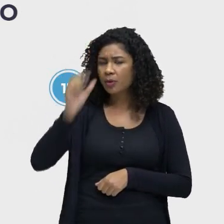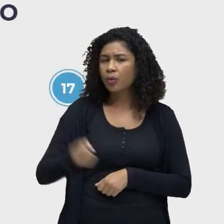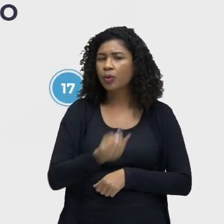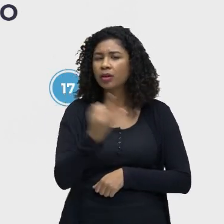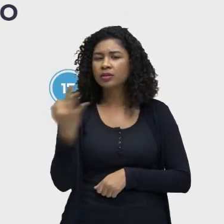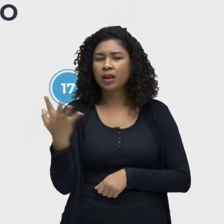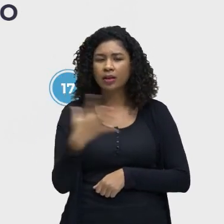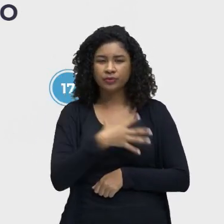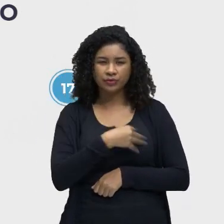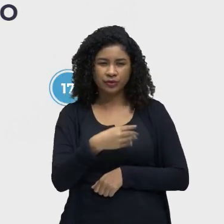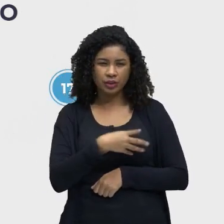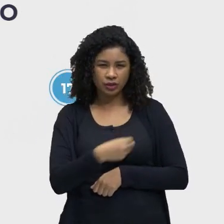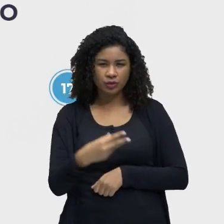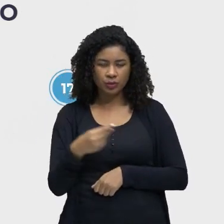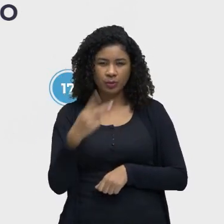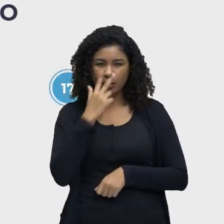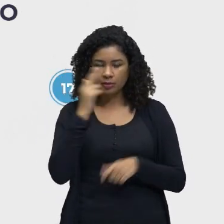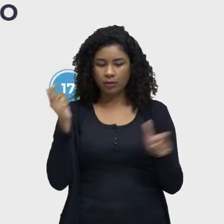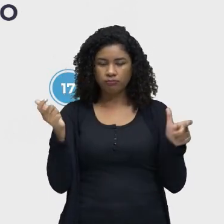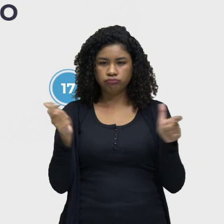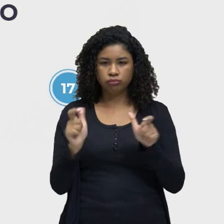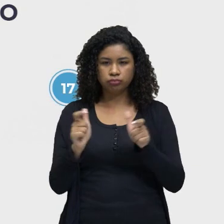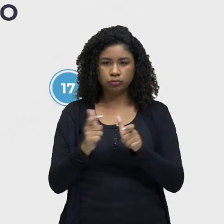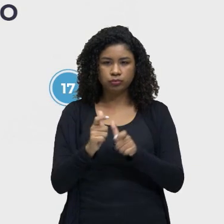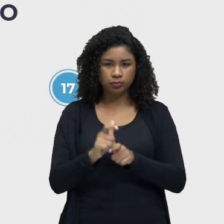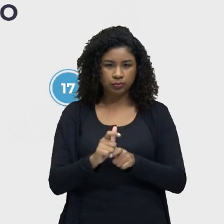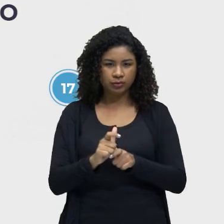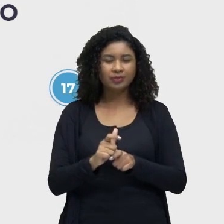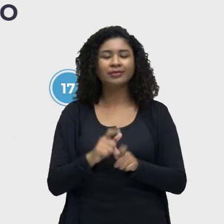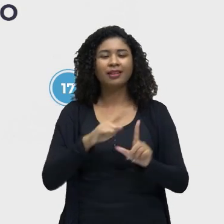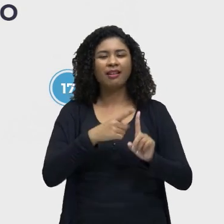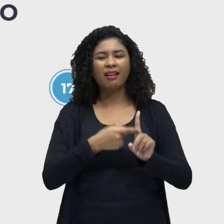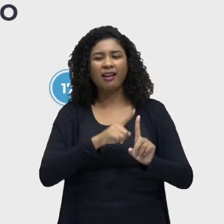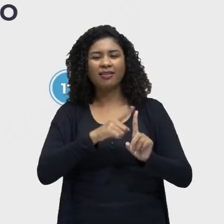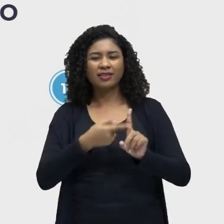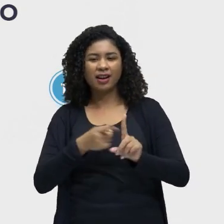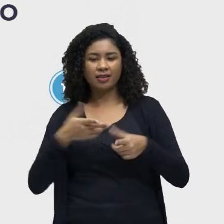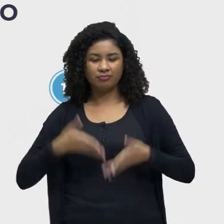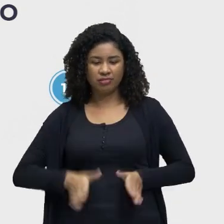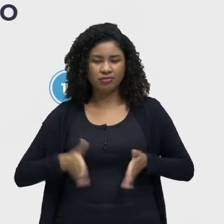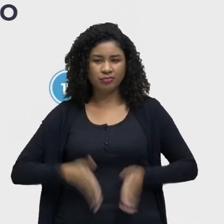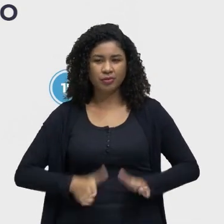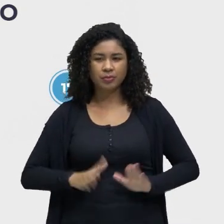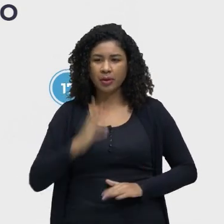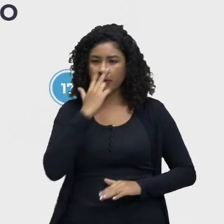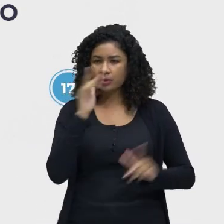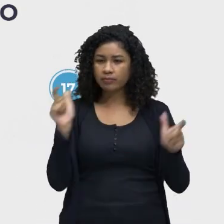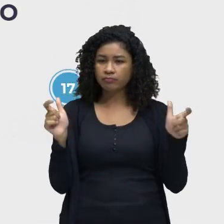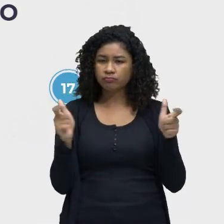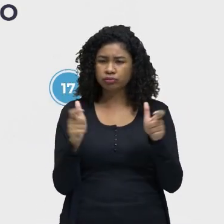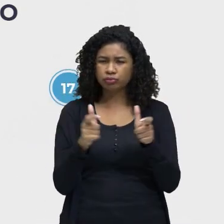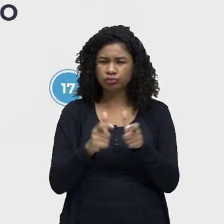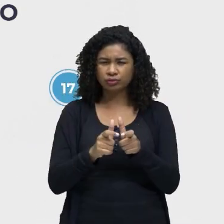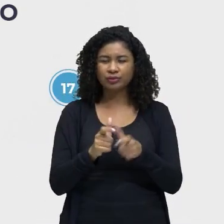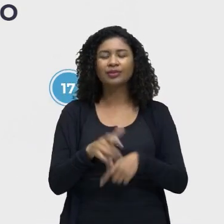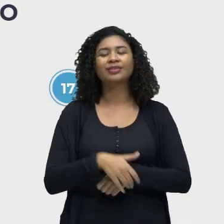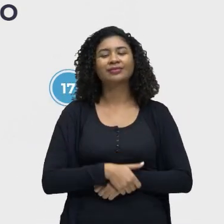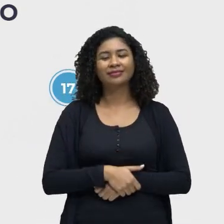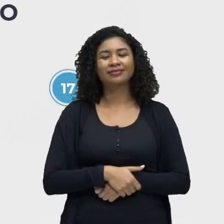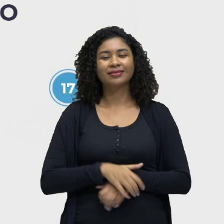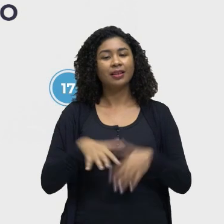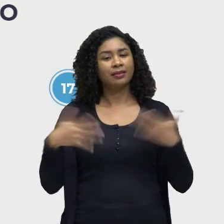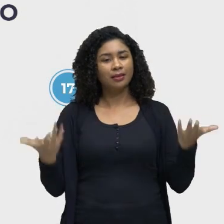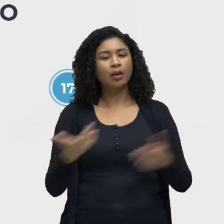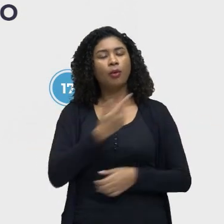cada vez está menor, ou seja, a taxa de fecundidade, a taxa de natalidade a cada ano que se passa é cada vez menor. Então, o